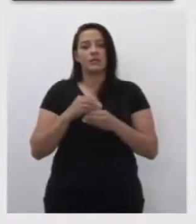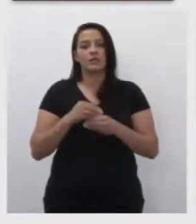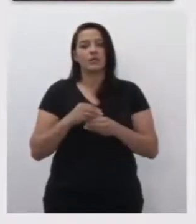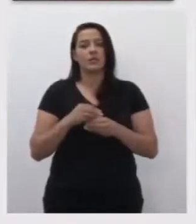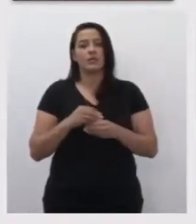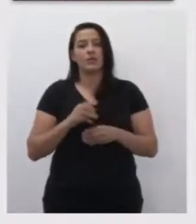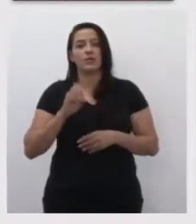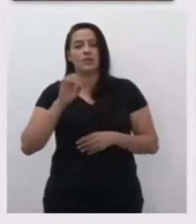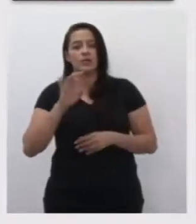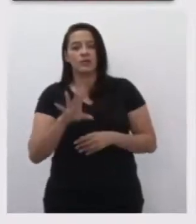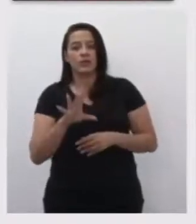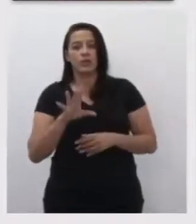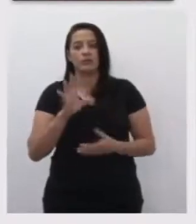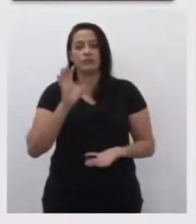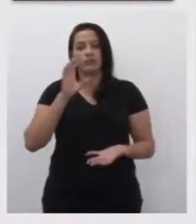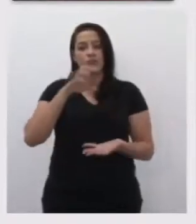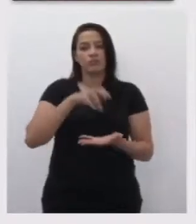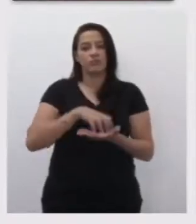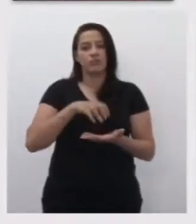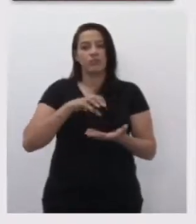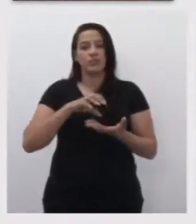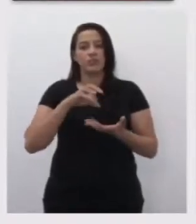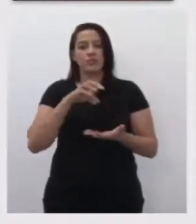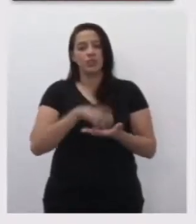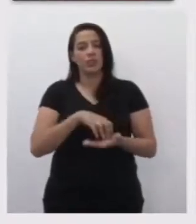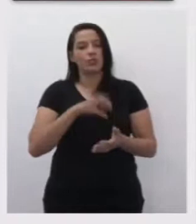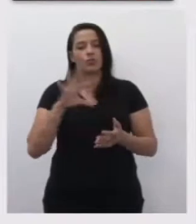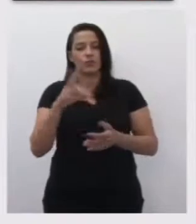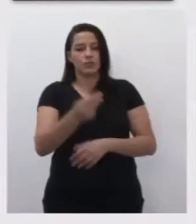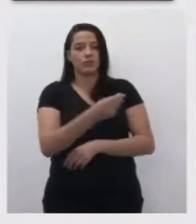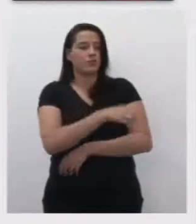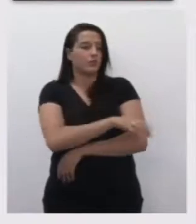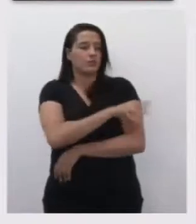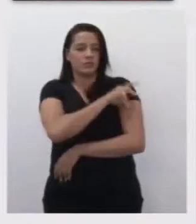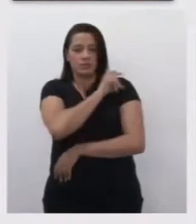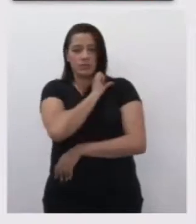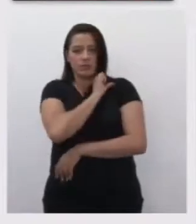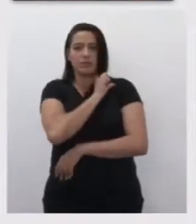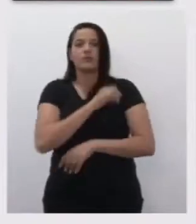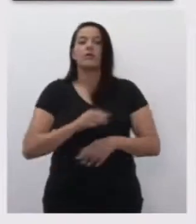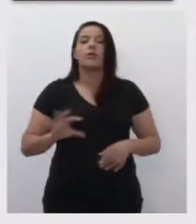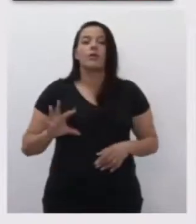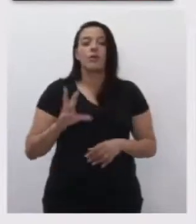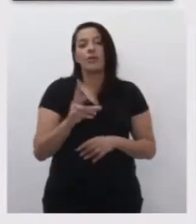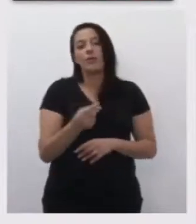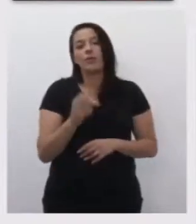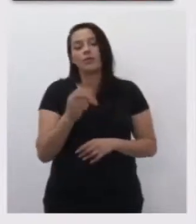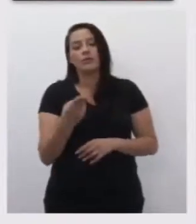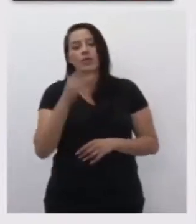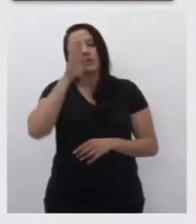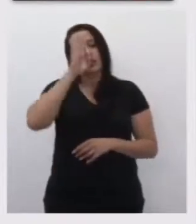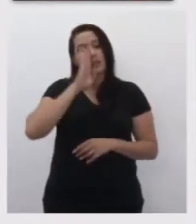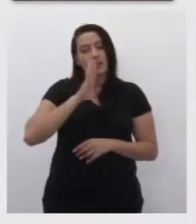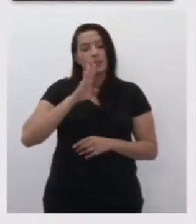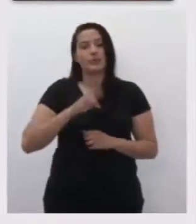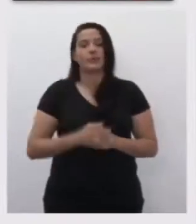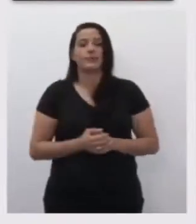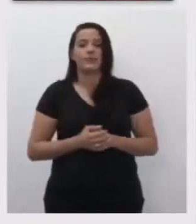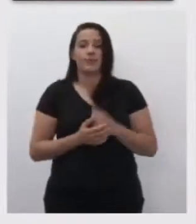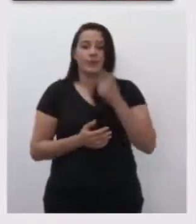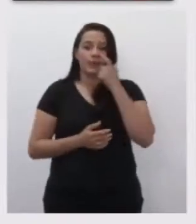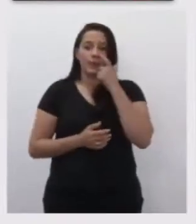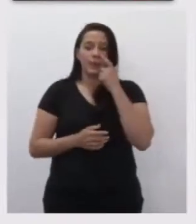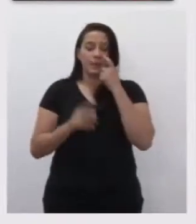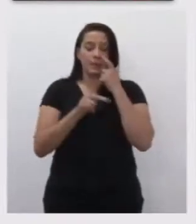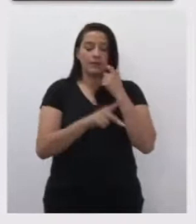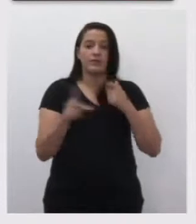só para todas as séries, e se ele é gratuito. Até a professora